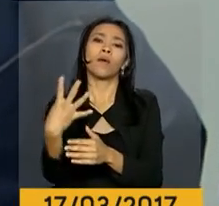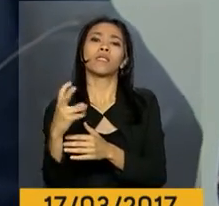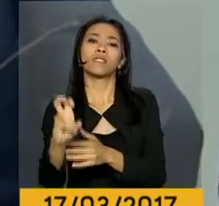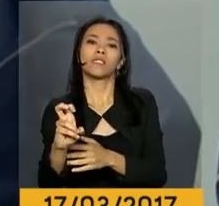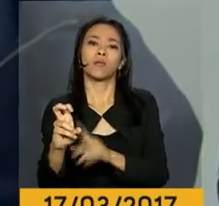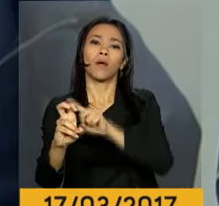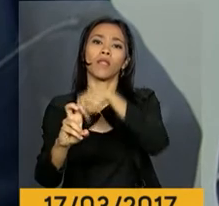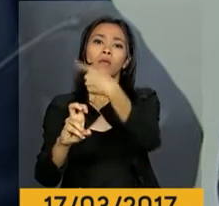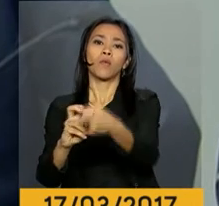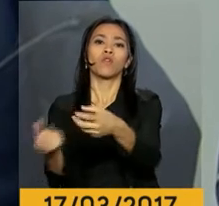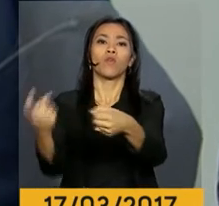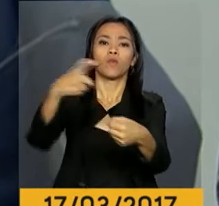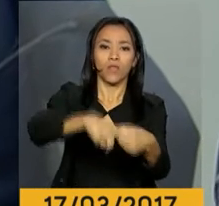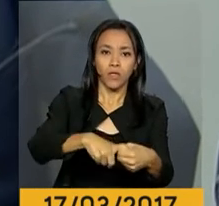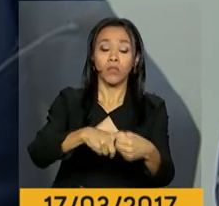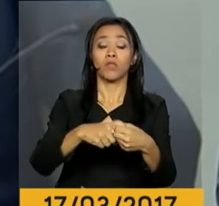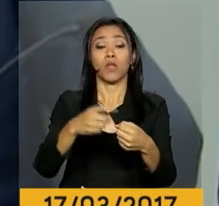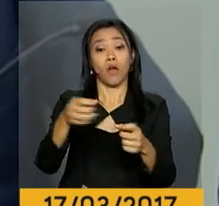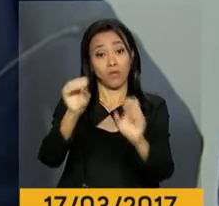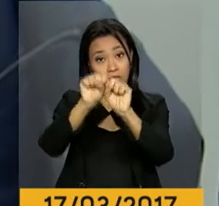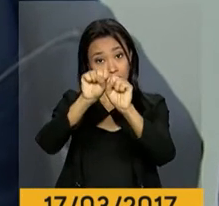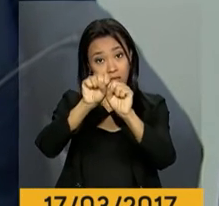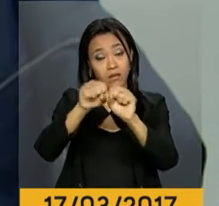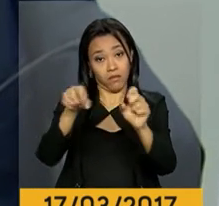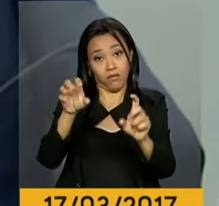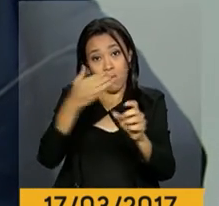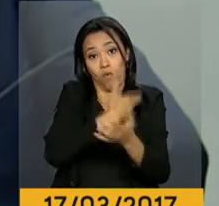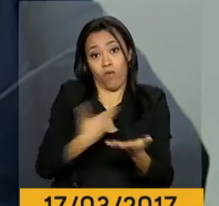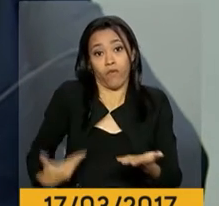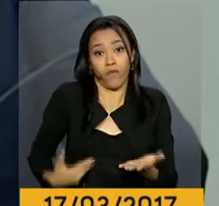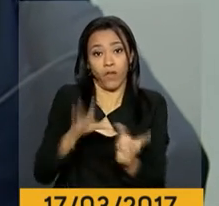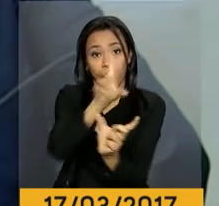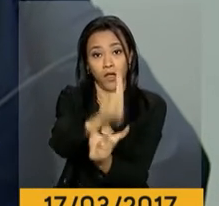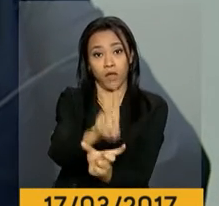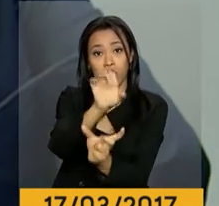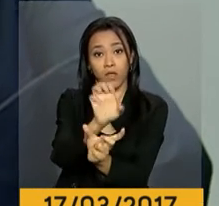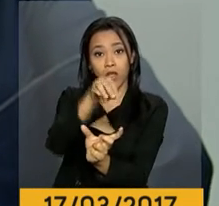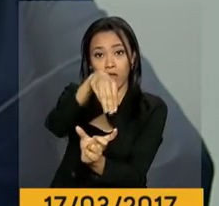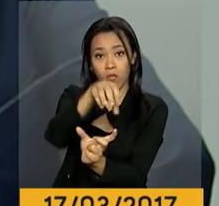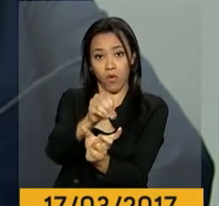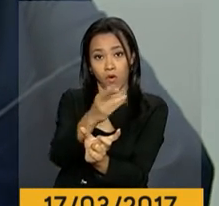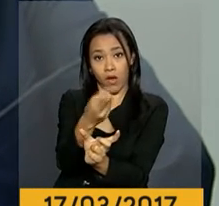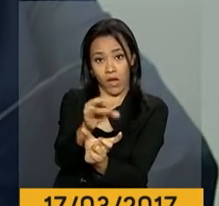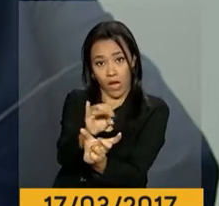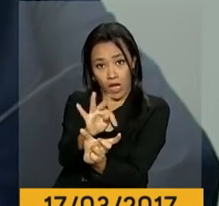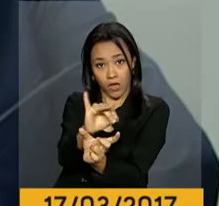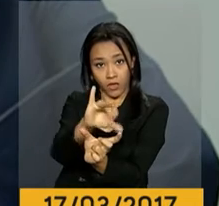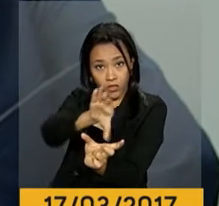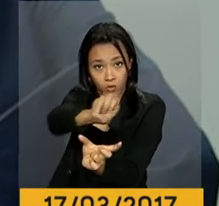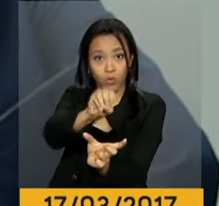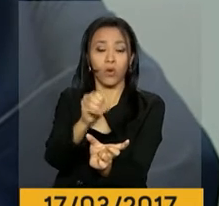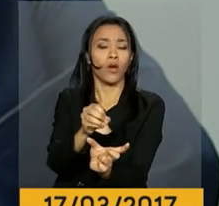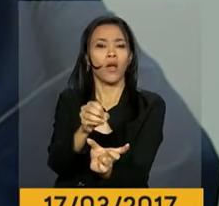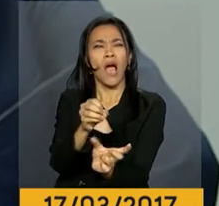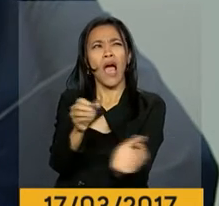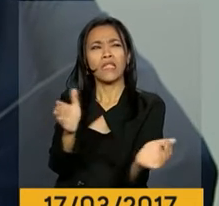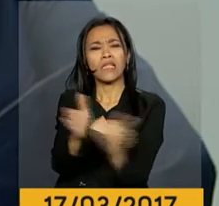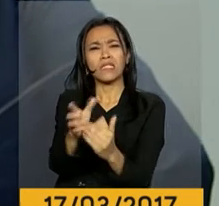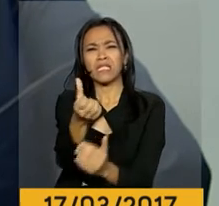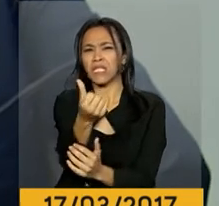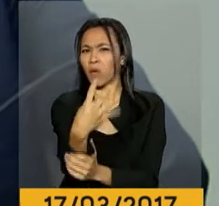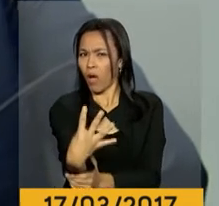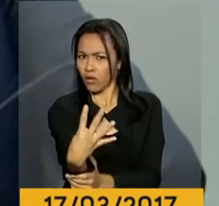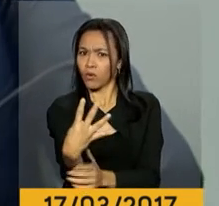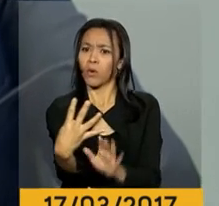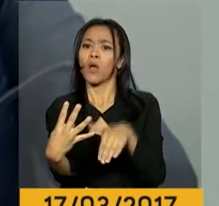ao sistema democrático, em consequência ao exercício supostamente pleno da federação, nós duramos até 64,